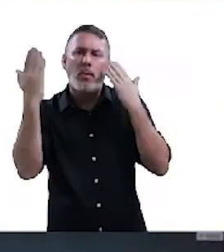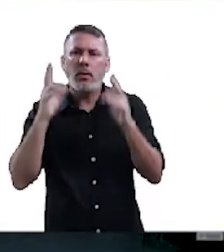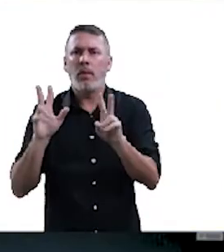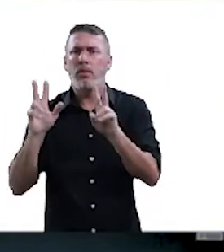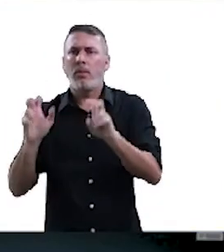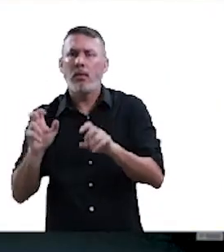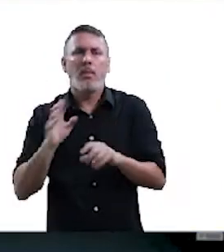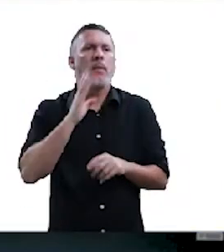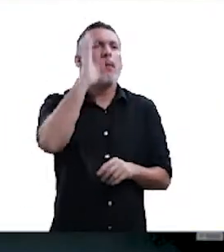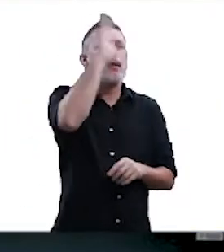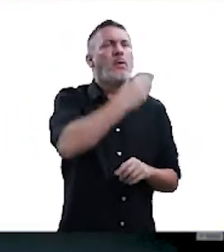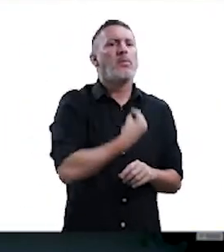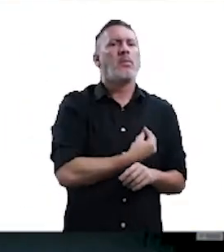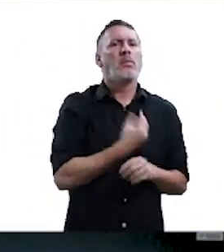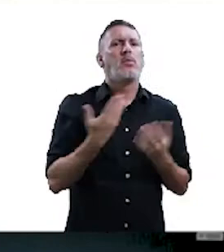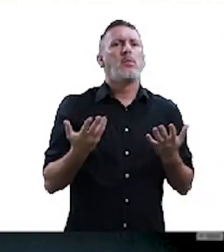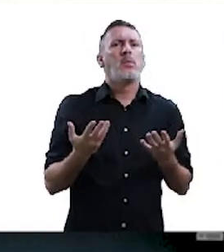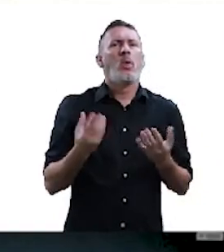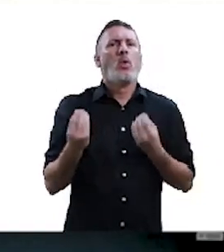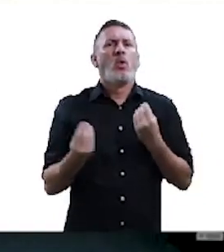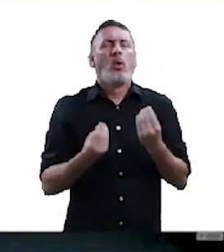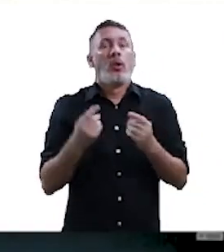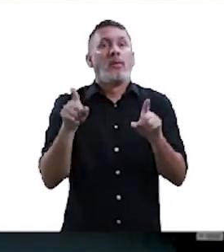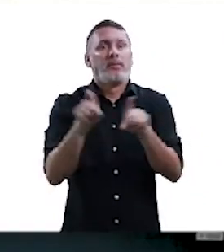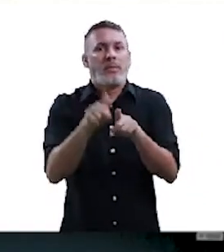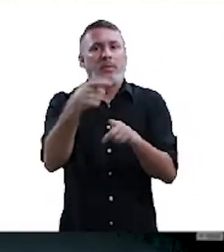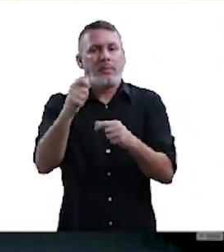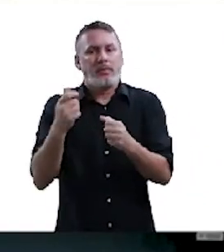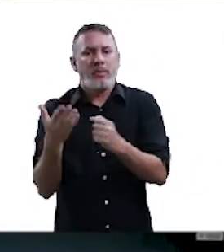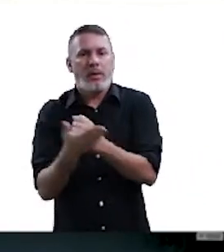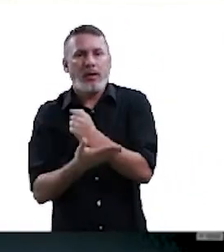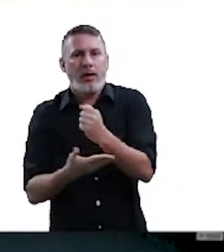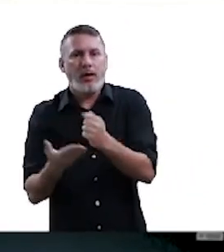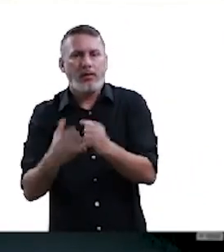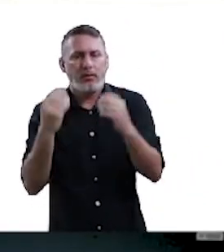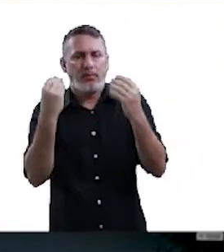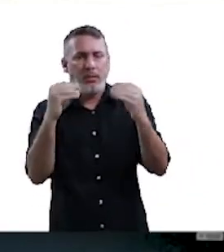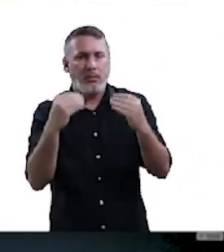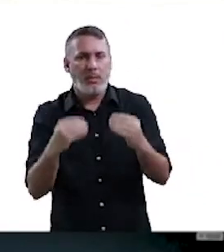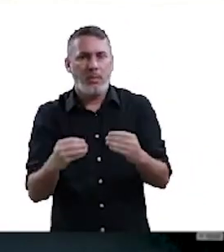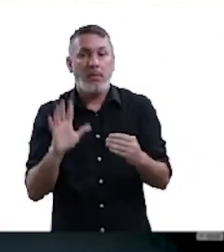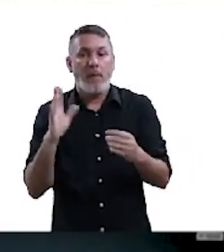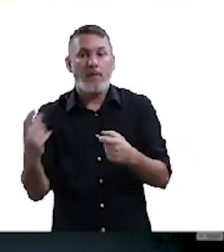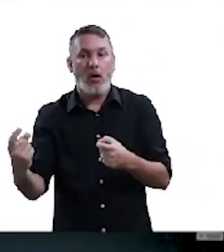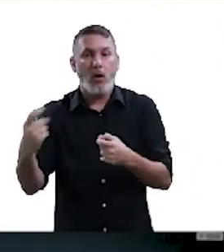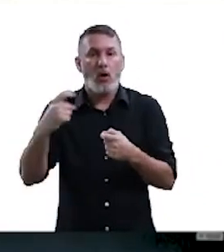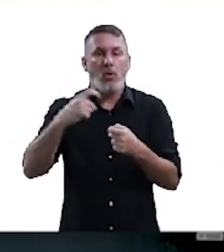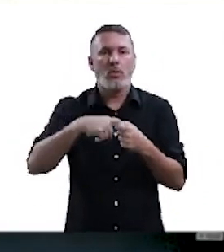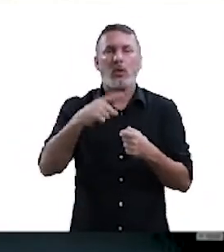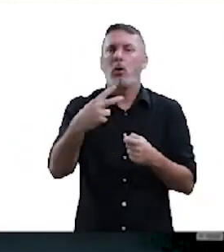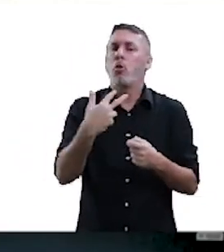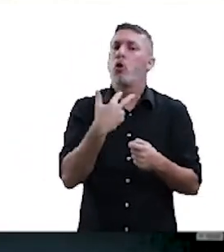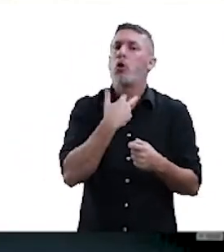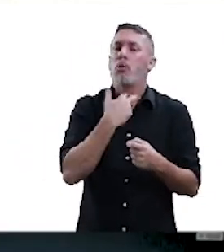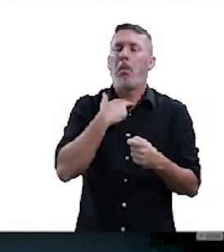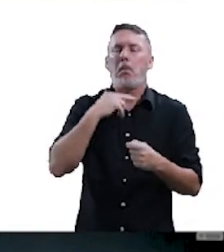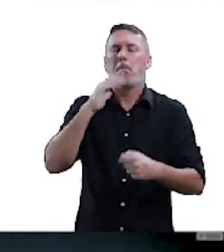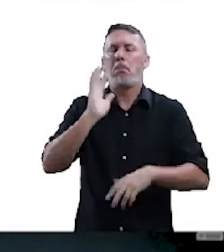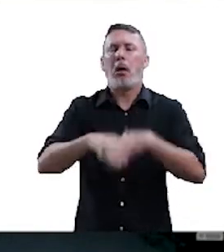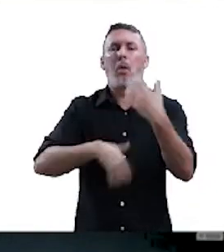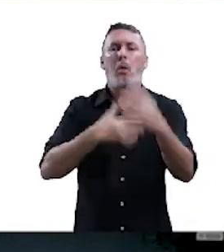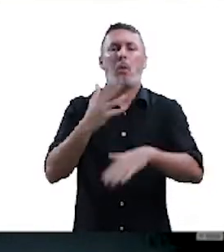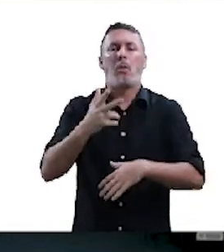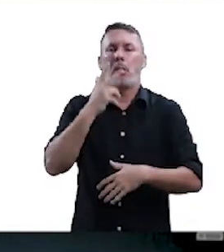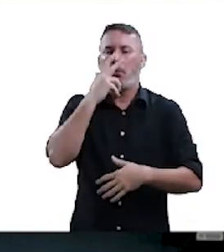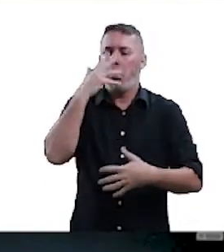temática e precisa fazer a retomada da fundamentação. Essa retomada ela não pode ficar solta de qualquer forma ali.